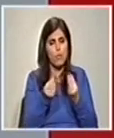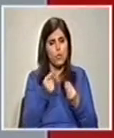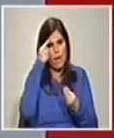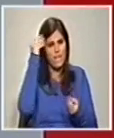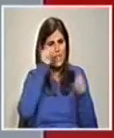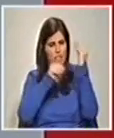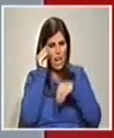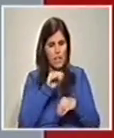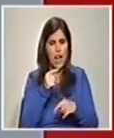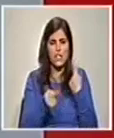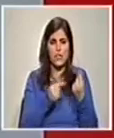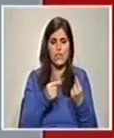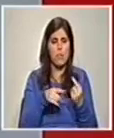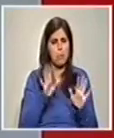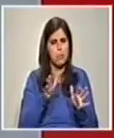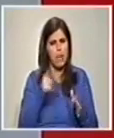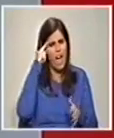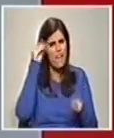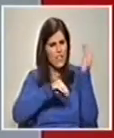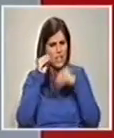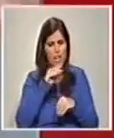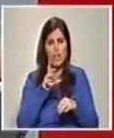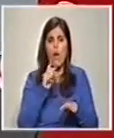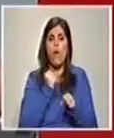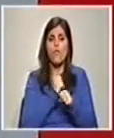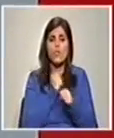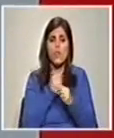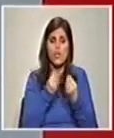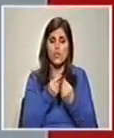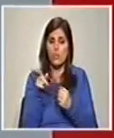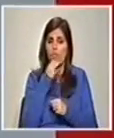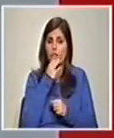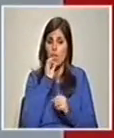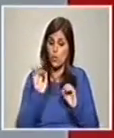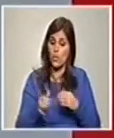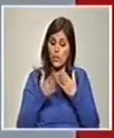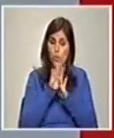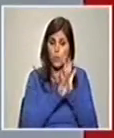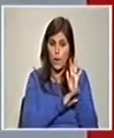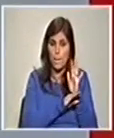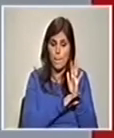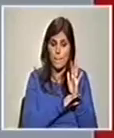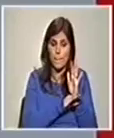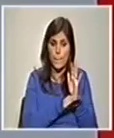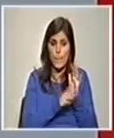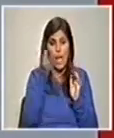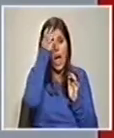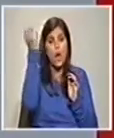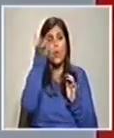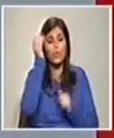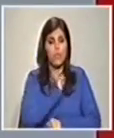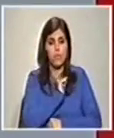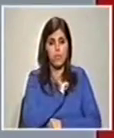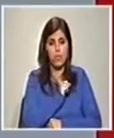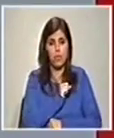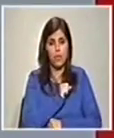Às vezes nós não temos que inventar, só temos que pôr a funcionar junto. Tu falaste nisso no início do programa, que é até que a nossa cultura sempre foi muito o meu